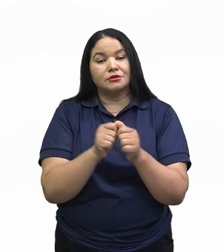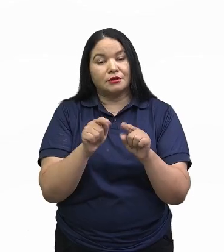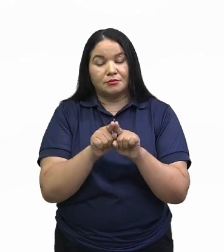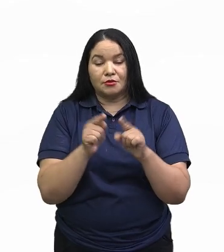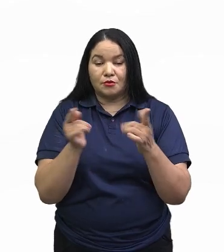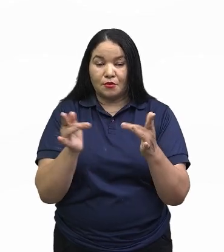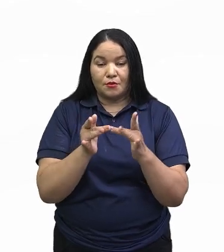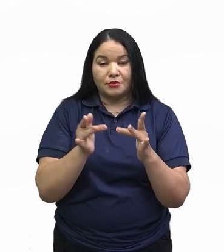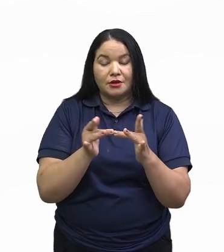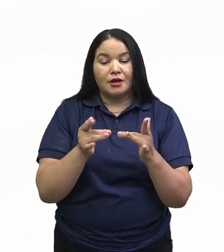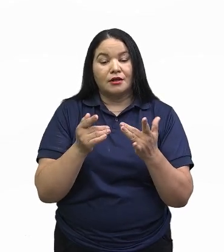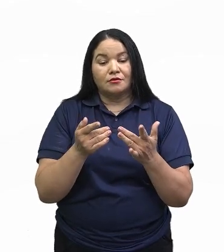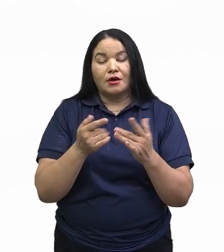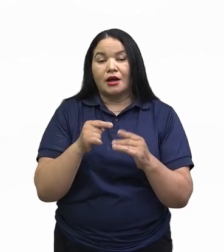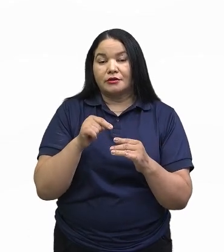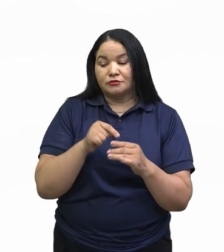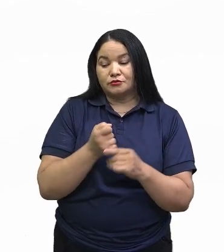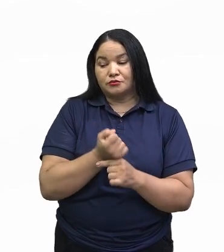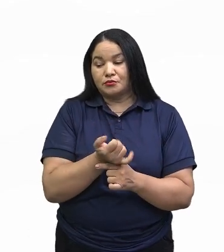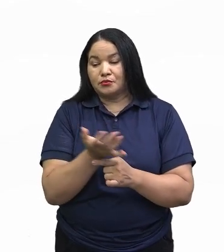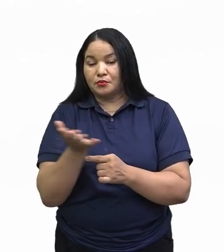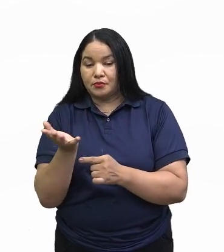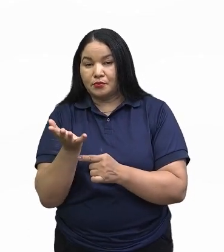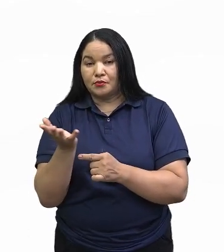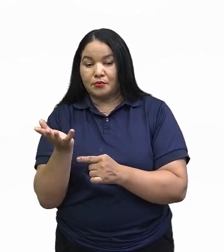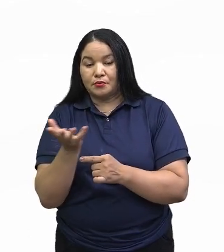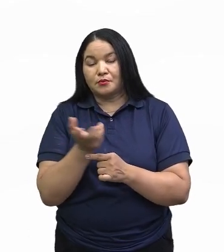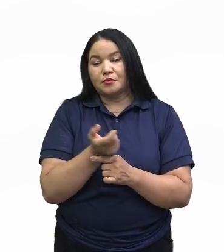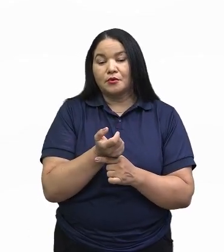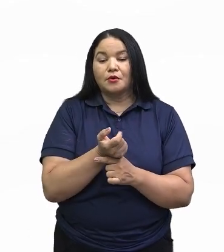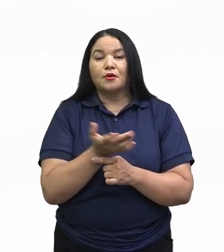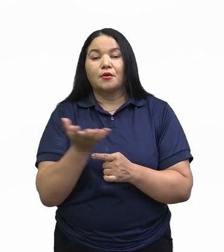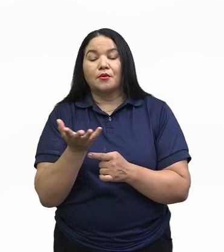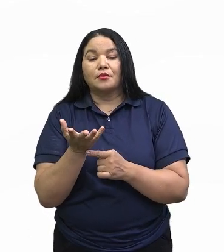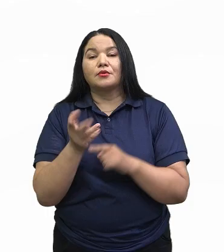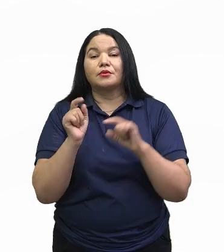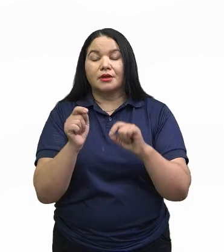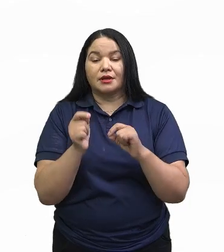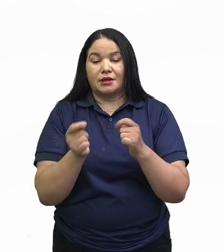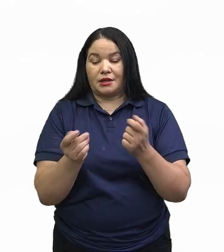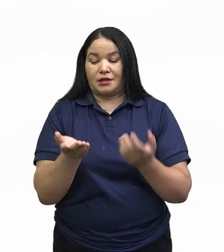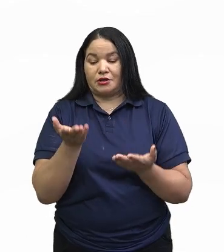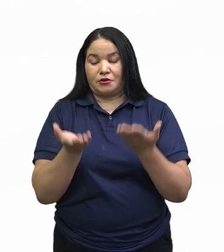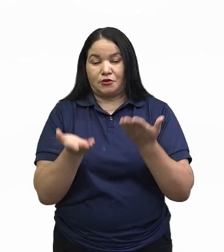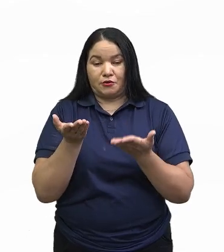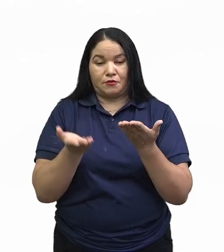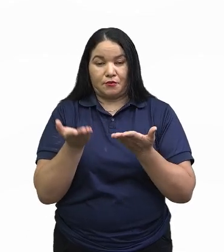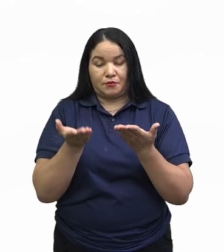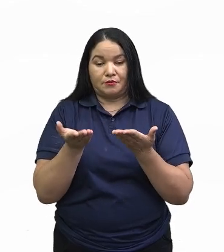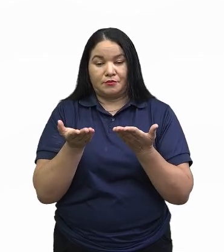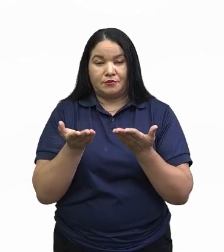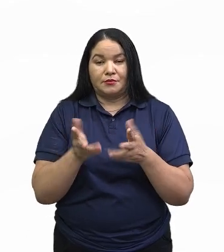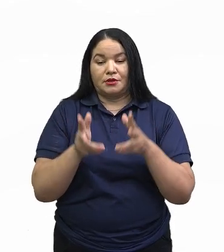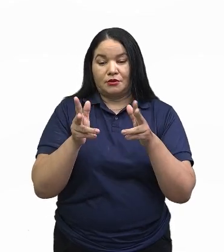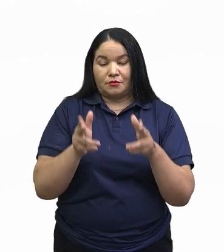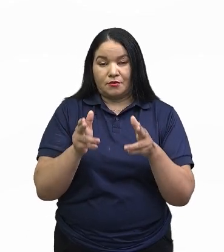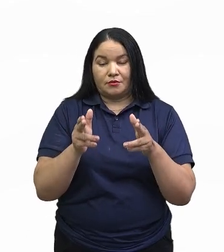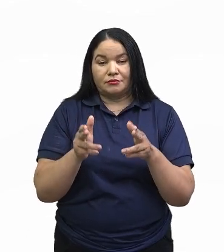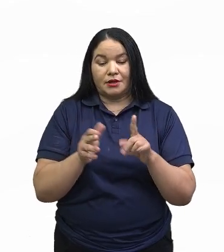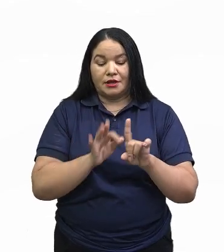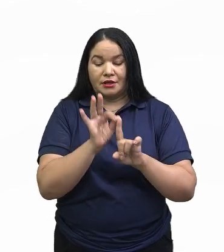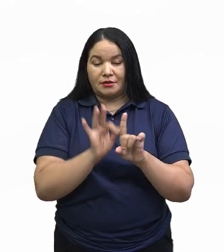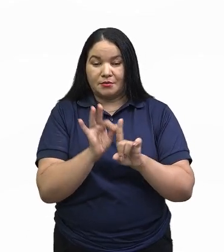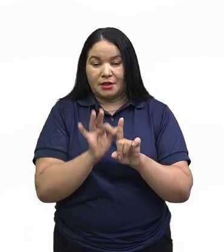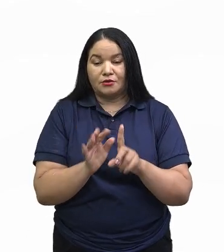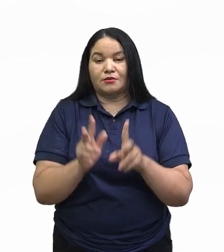contato, e aí um vai ceder calor para o outro até que eles fiquem com a mesma temperatura. Ao atingir a mesma